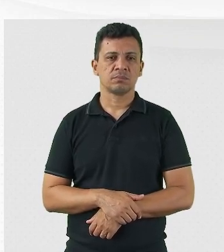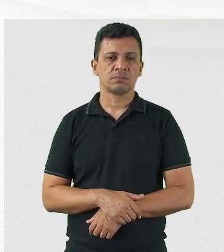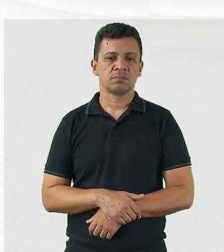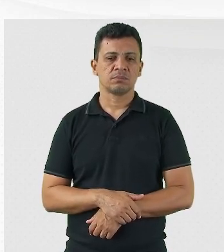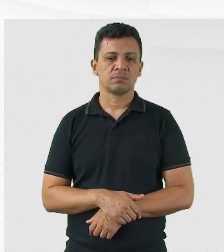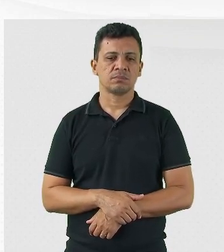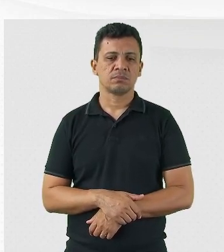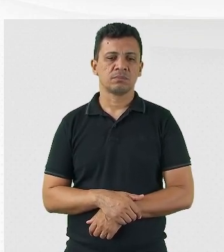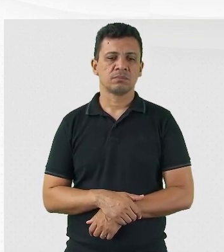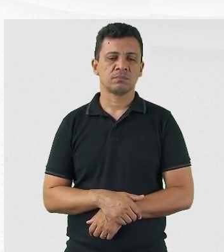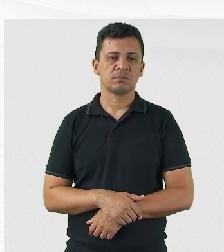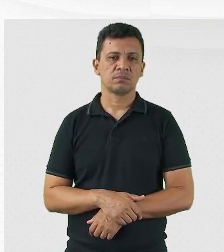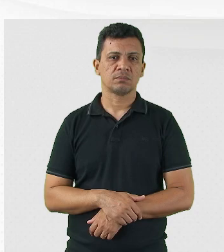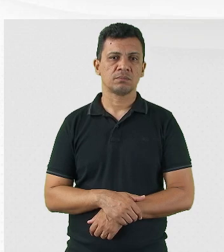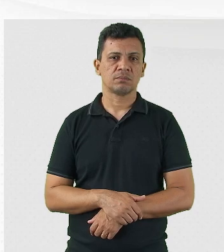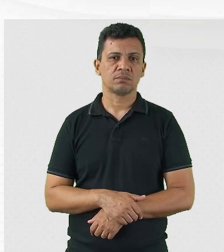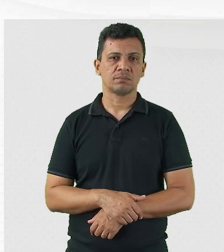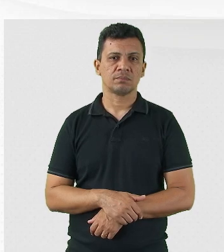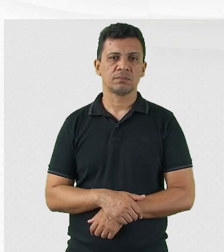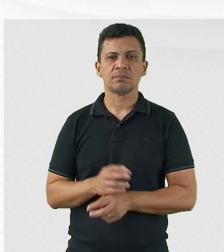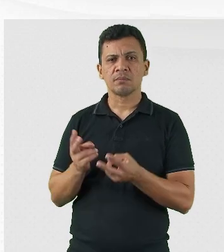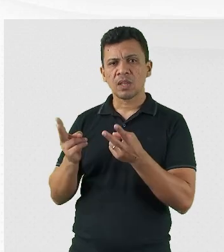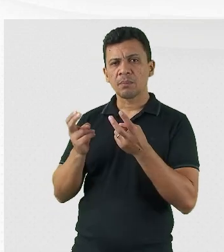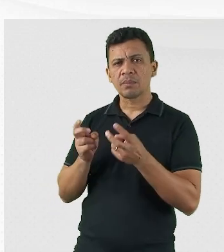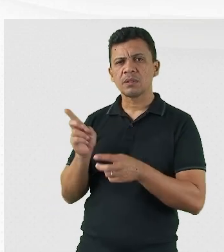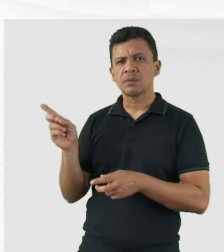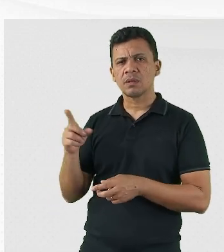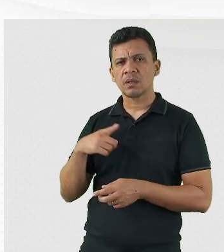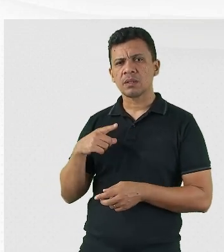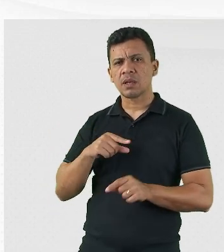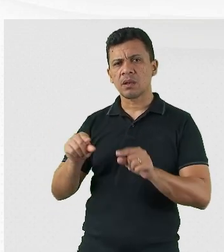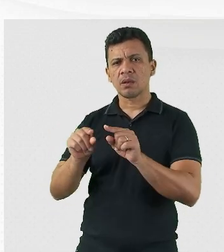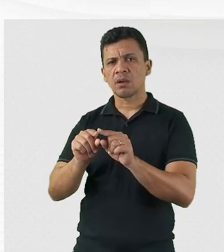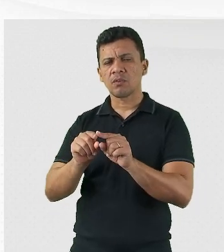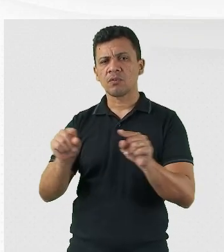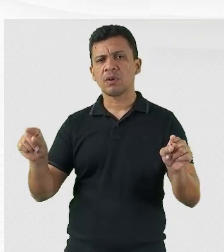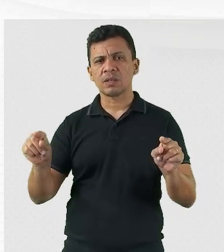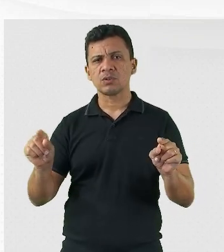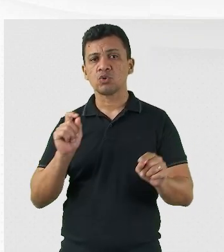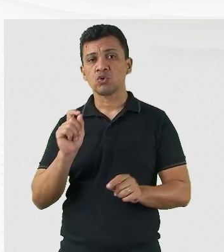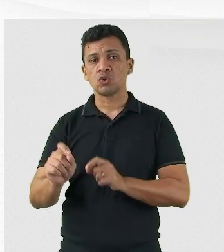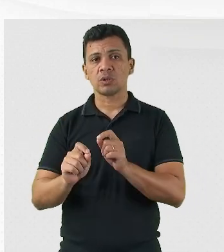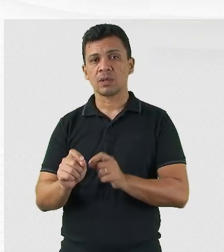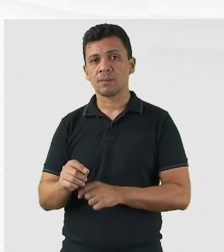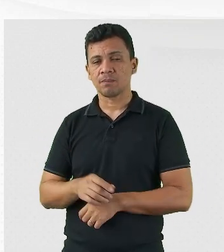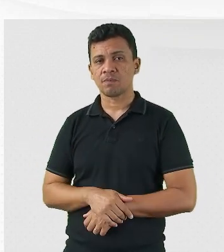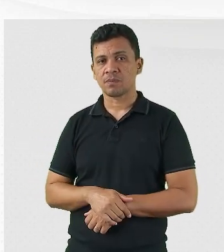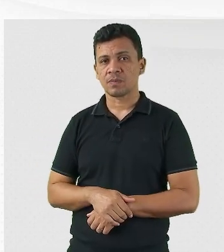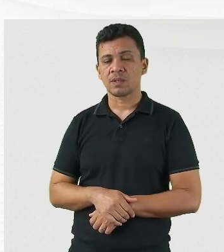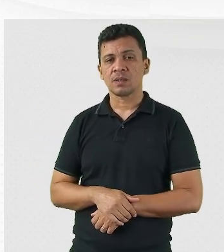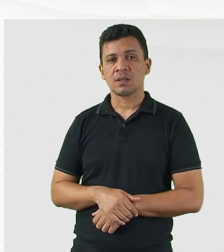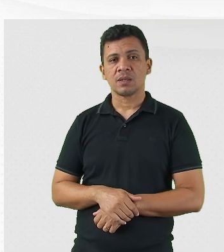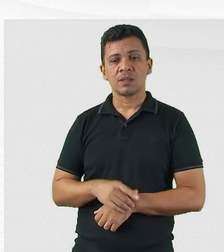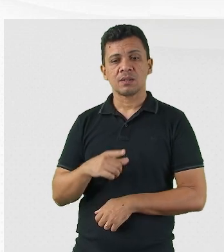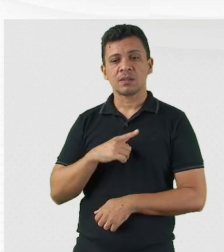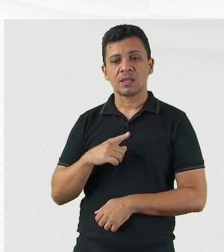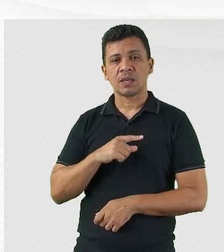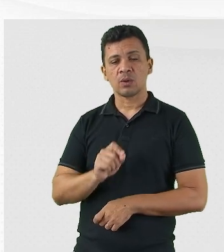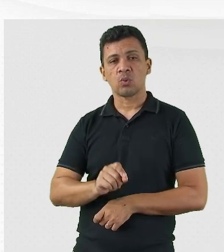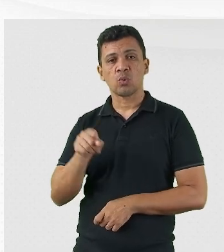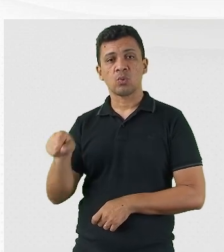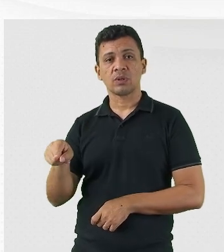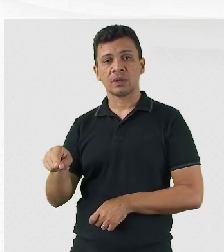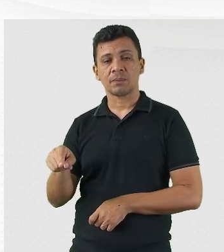may I help you? Então, olha que ali a gente vai ter uma estrutura de, primeiro, um cumprimento, segundo,